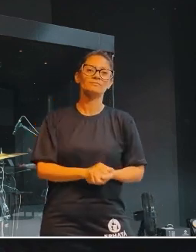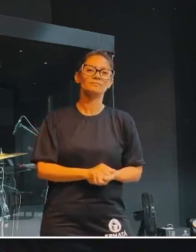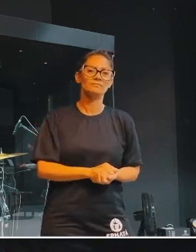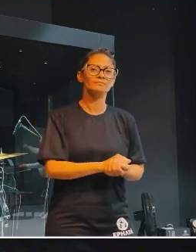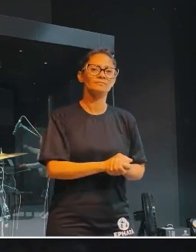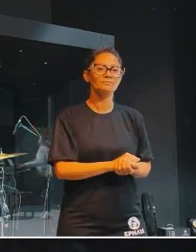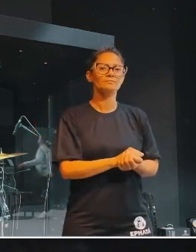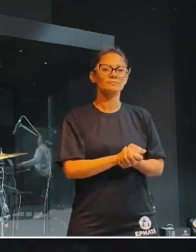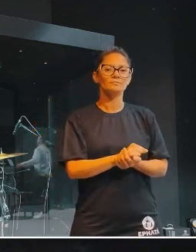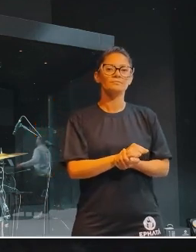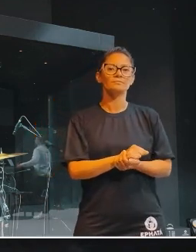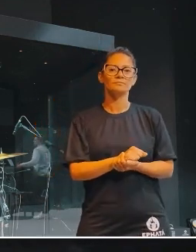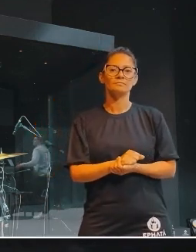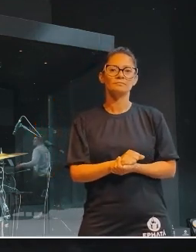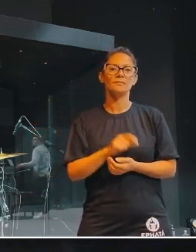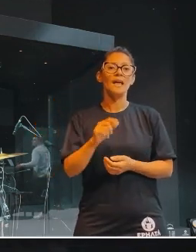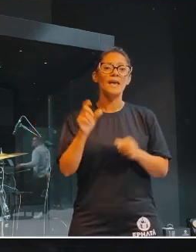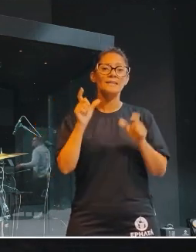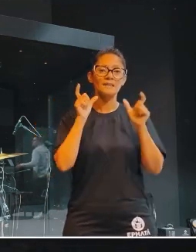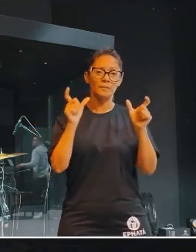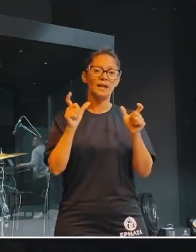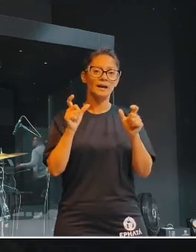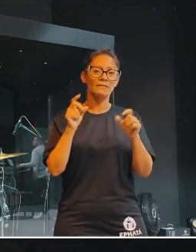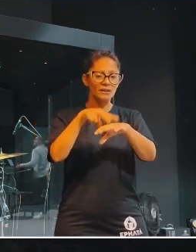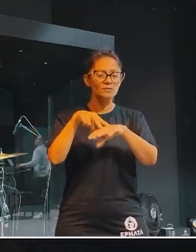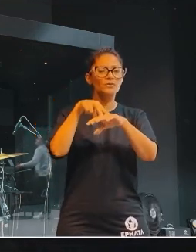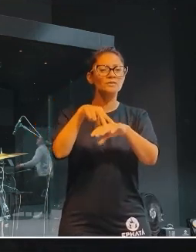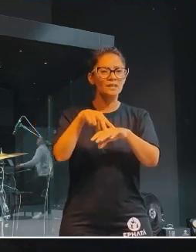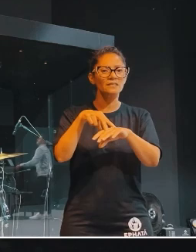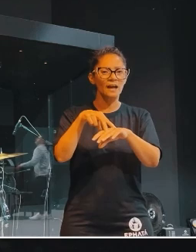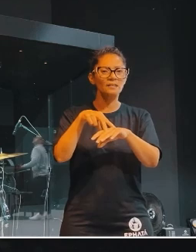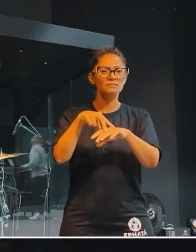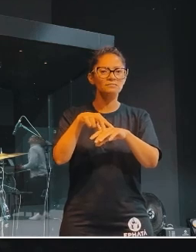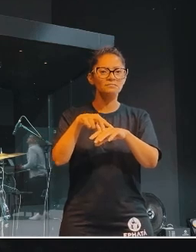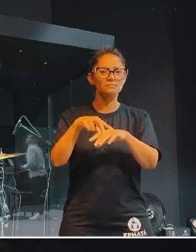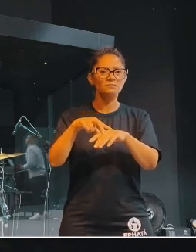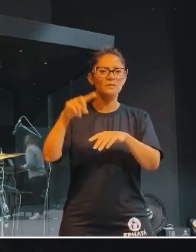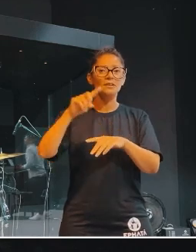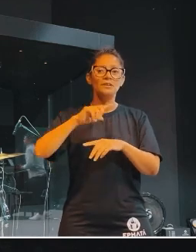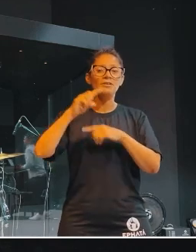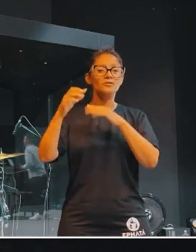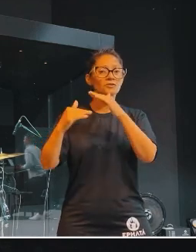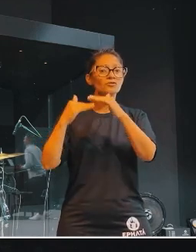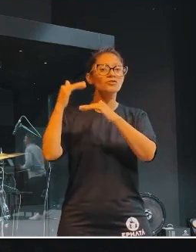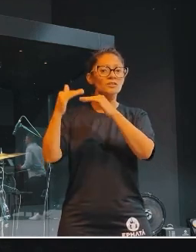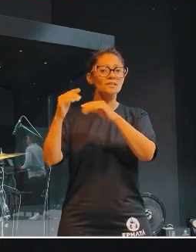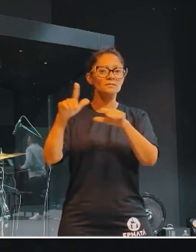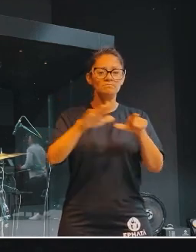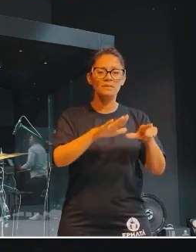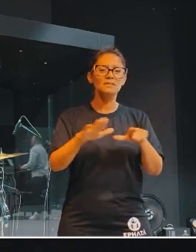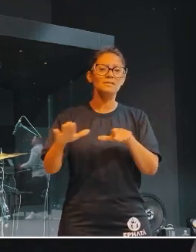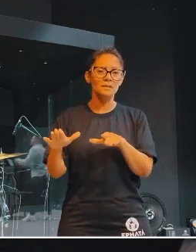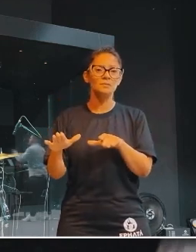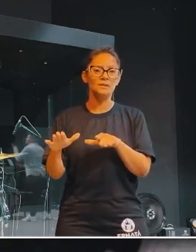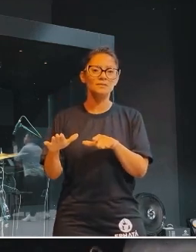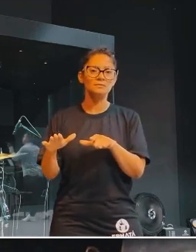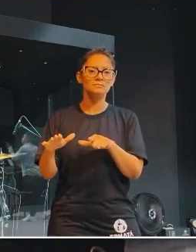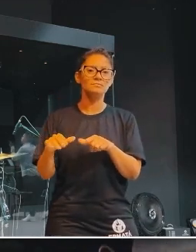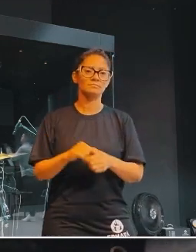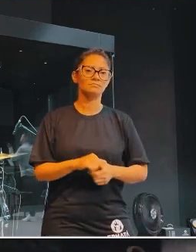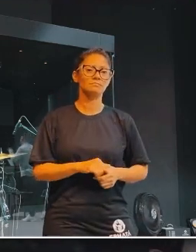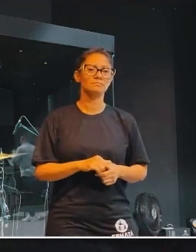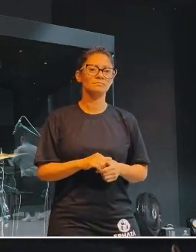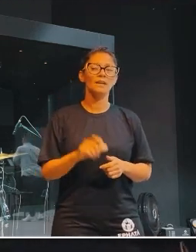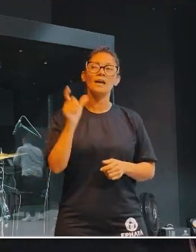Essa palavra vai te sustentar nesses dias. Essa palavra vai te sustentar essa semana. Essa palavra vai